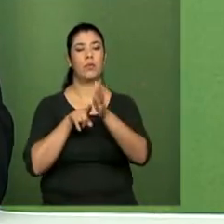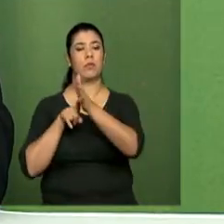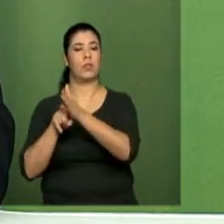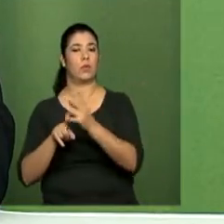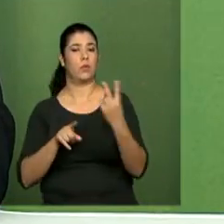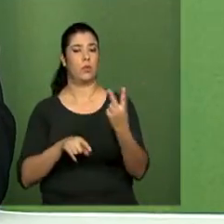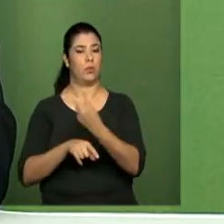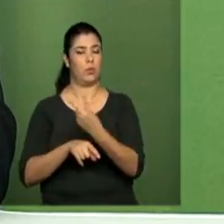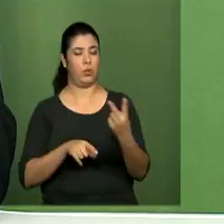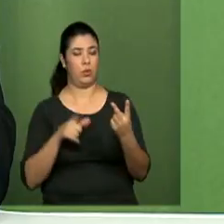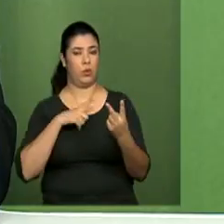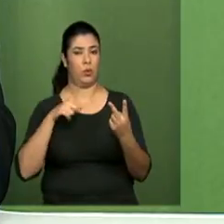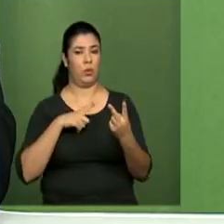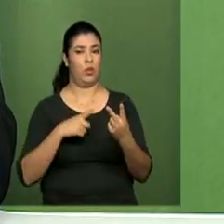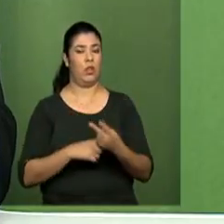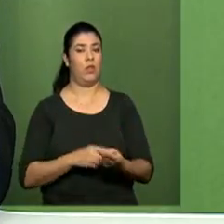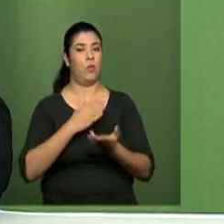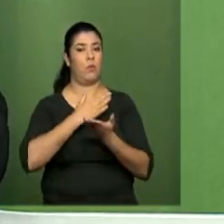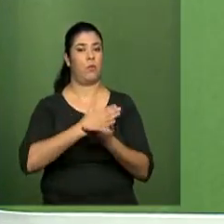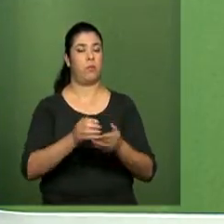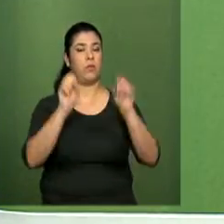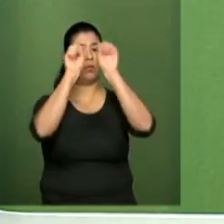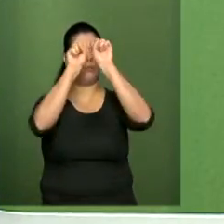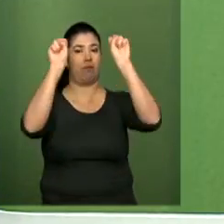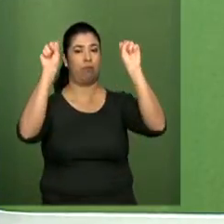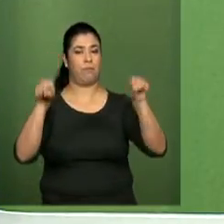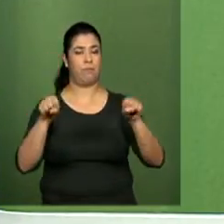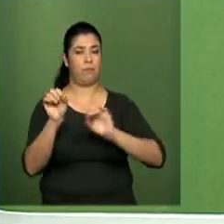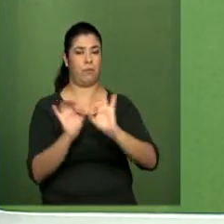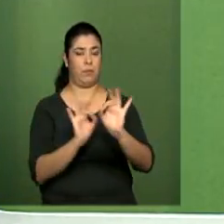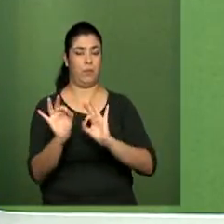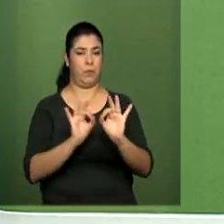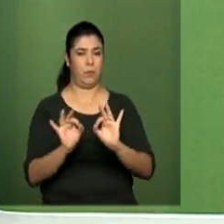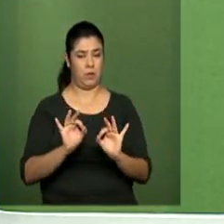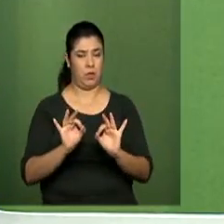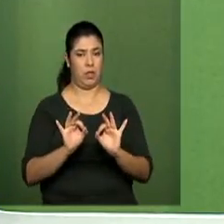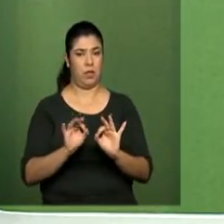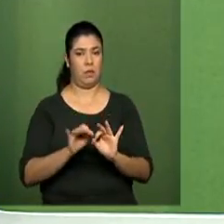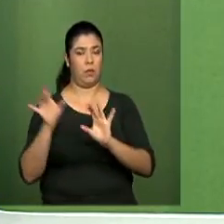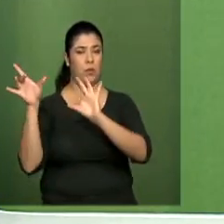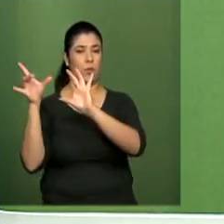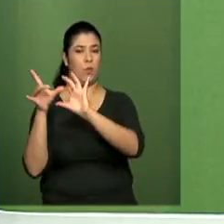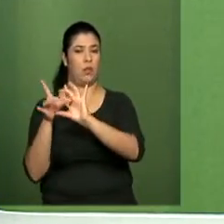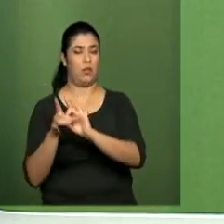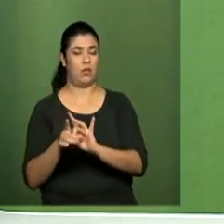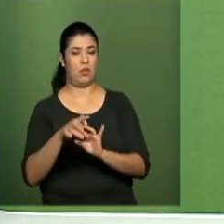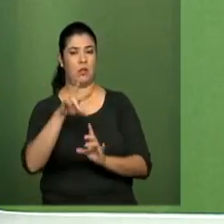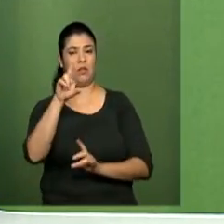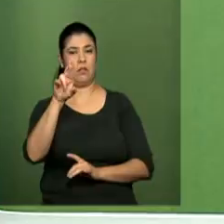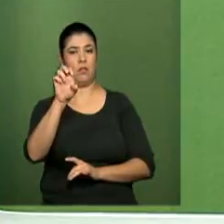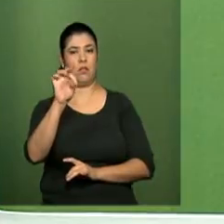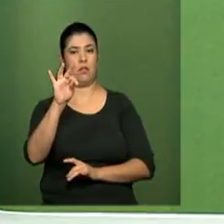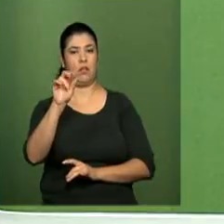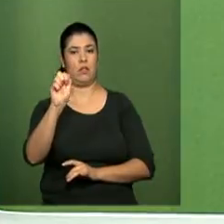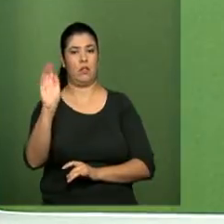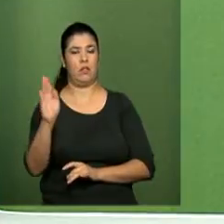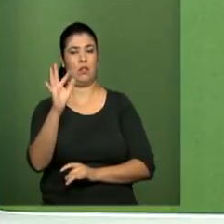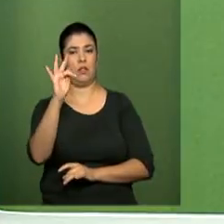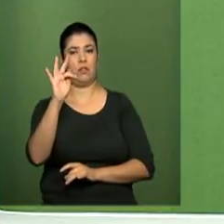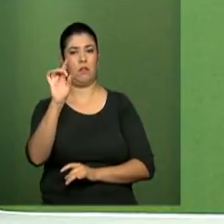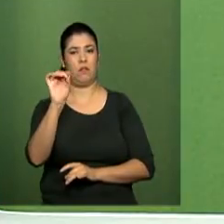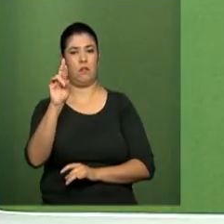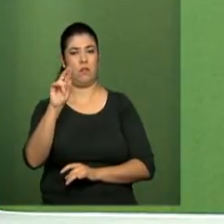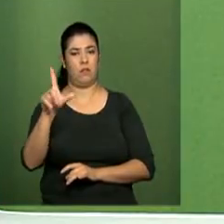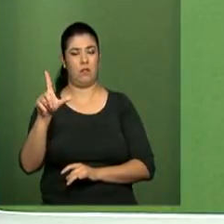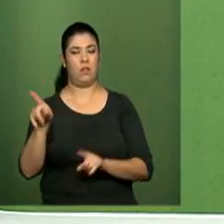sistematização de sistema que unisse receita federal junto com a junta comercial do